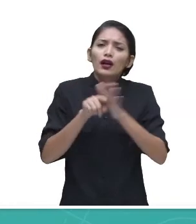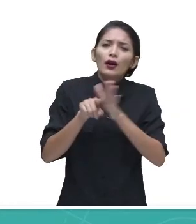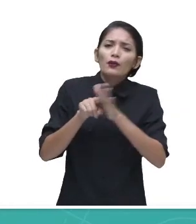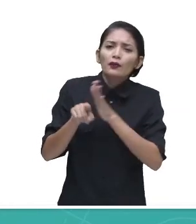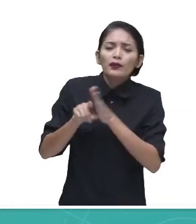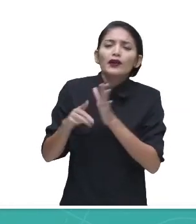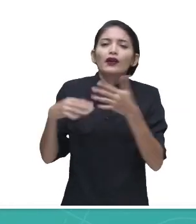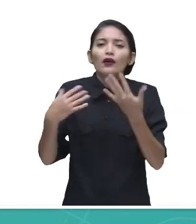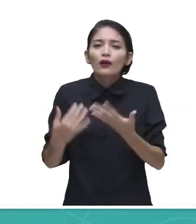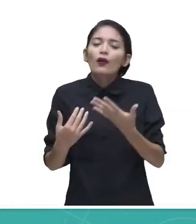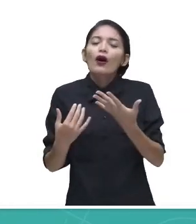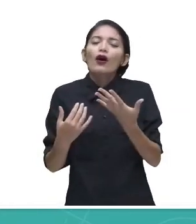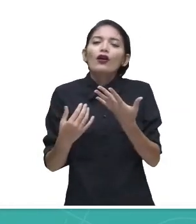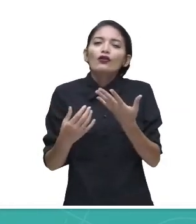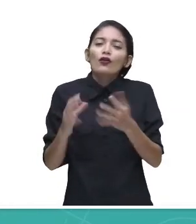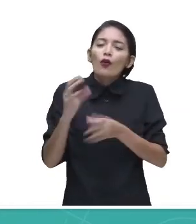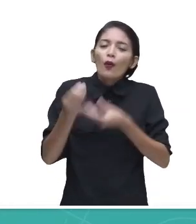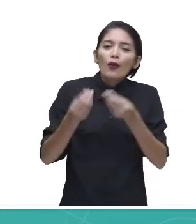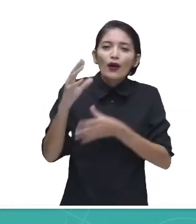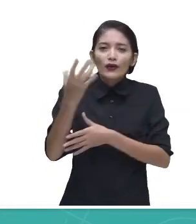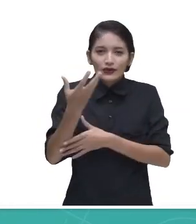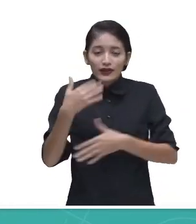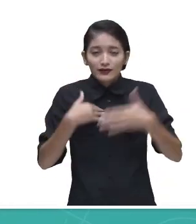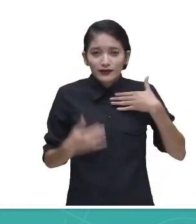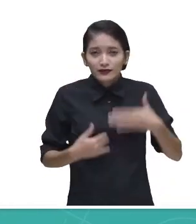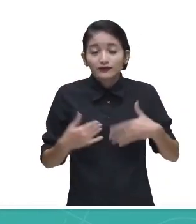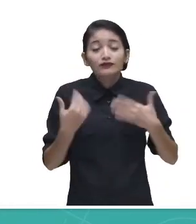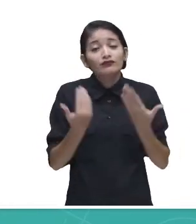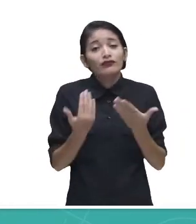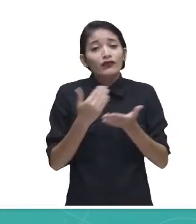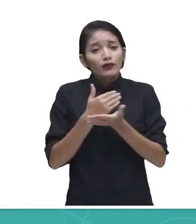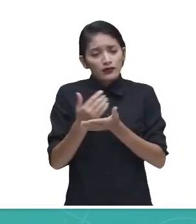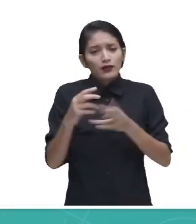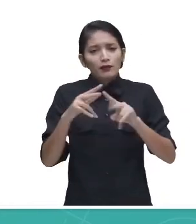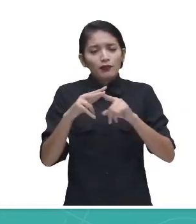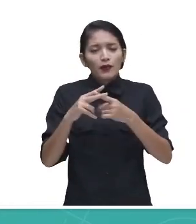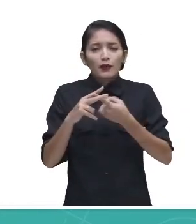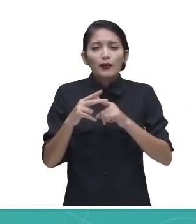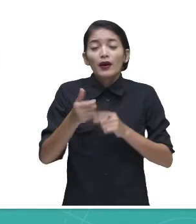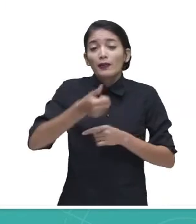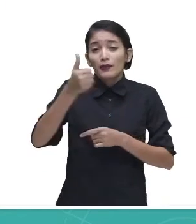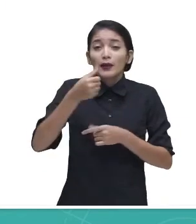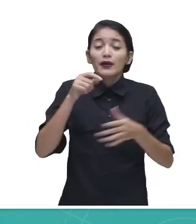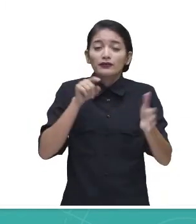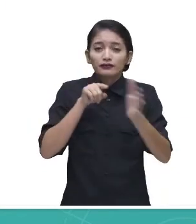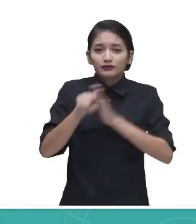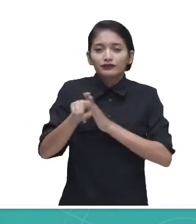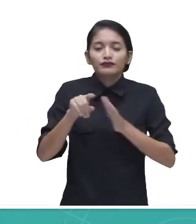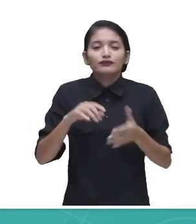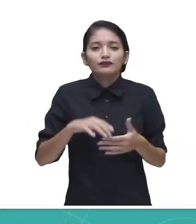do organismo. Muito bem, é isso mesmo. E vamos iniciar a correção, vamos para a primeira questão.